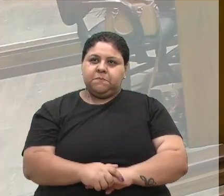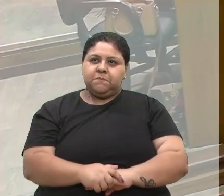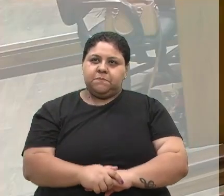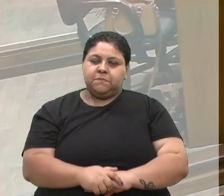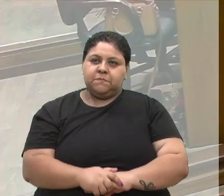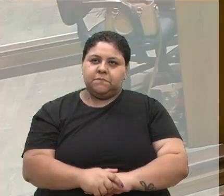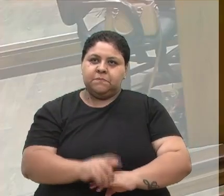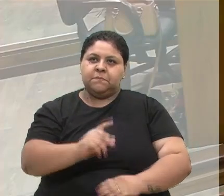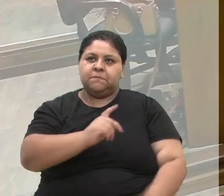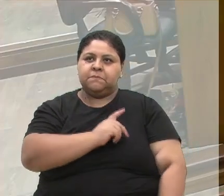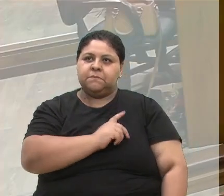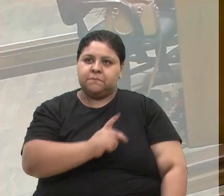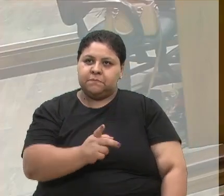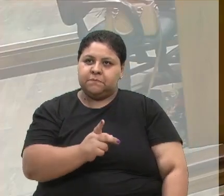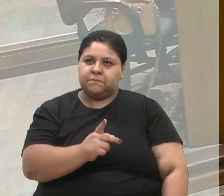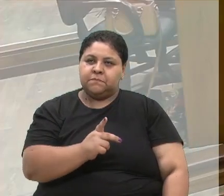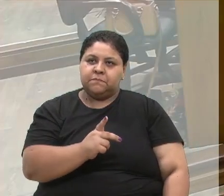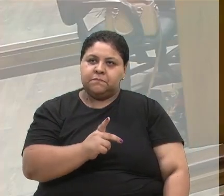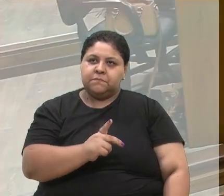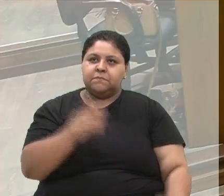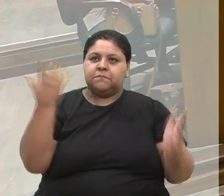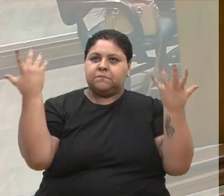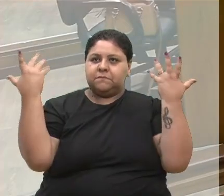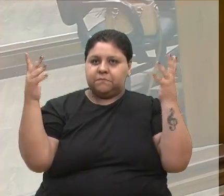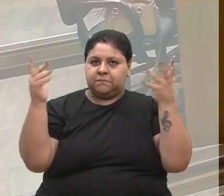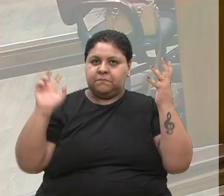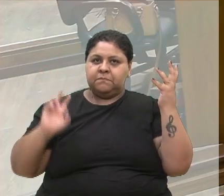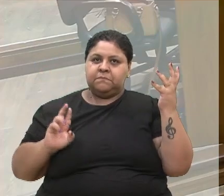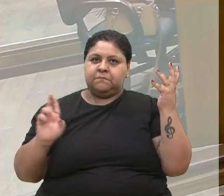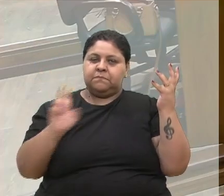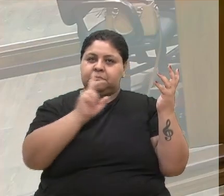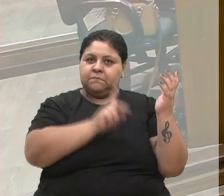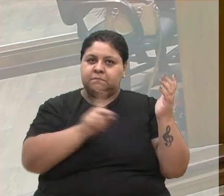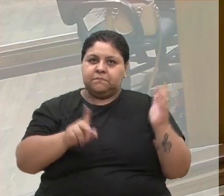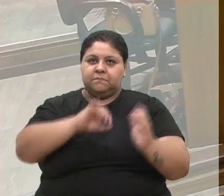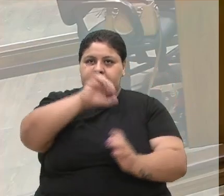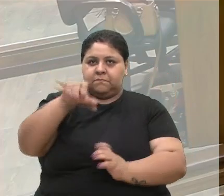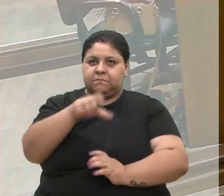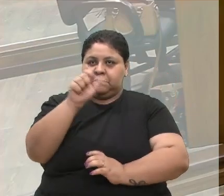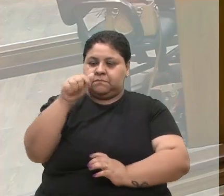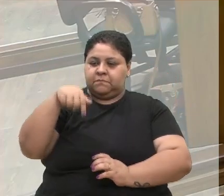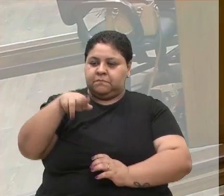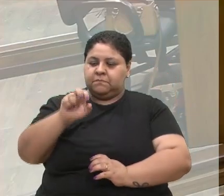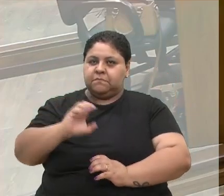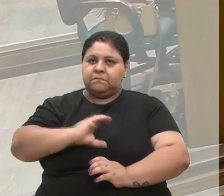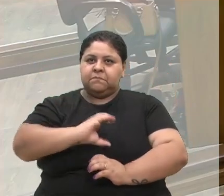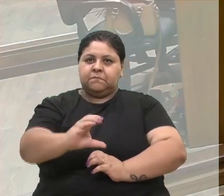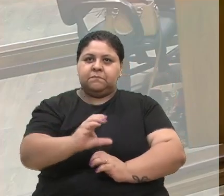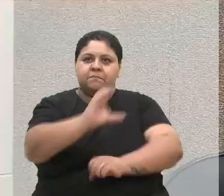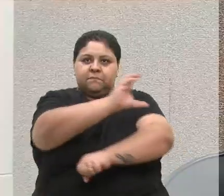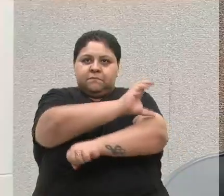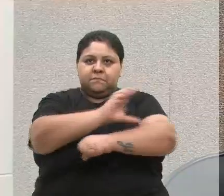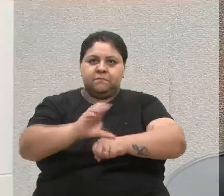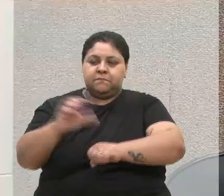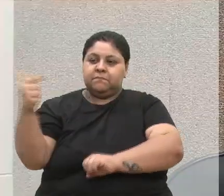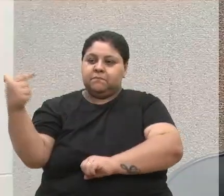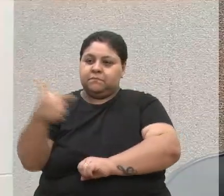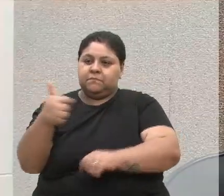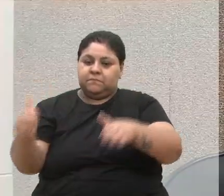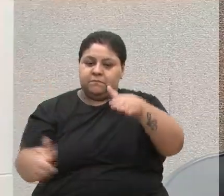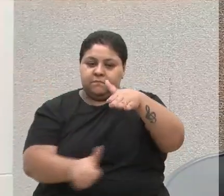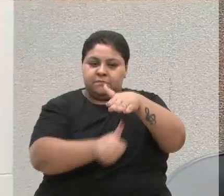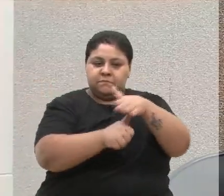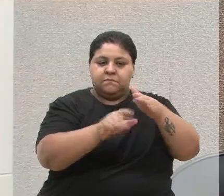Senhor presidente, parabenizo em nome da professora Jaqueline, que é coordenadora do curso, da vice-reitora